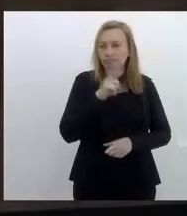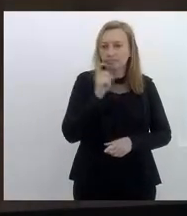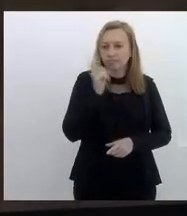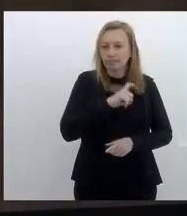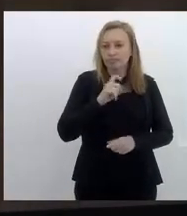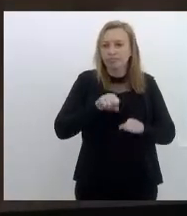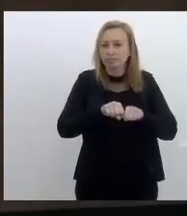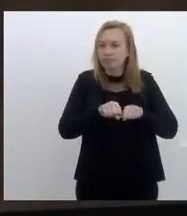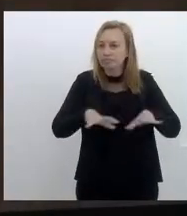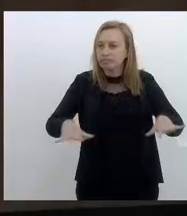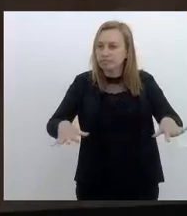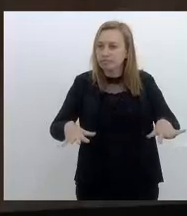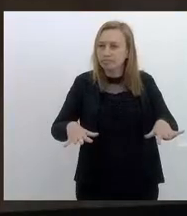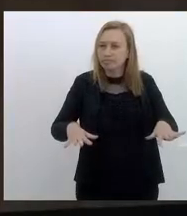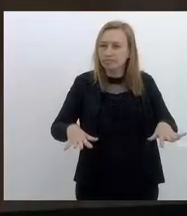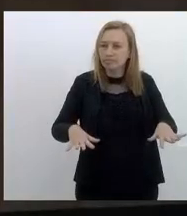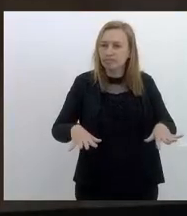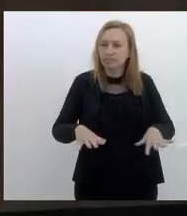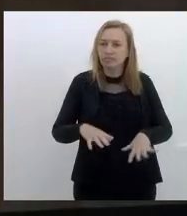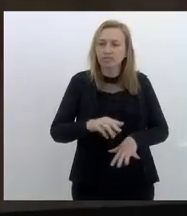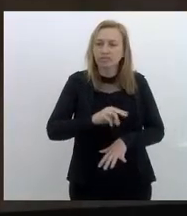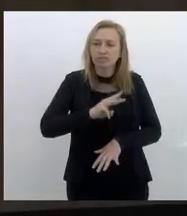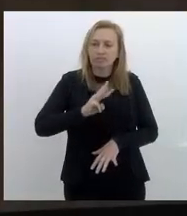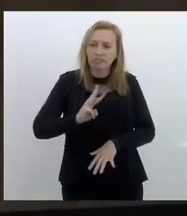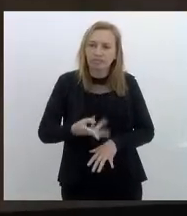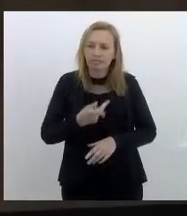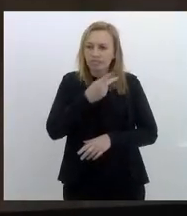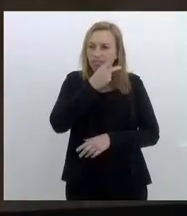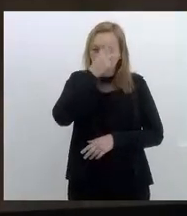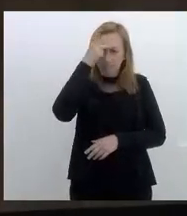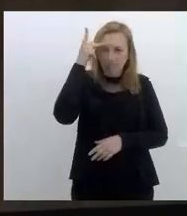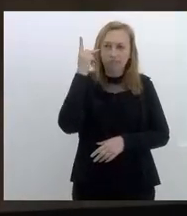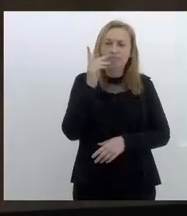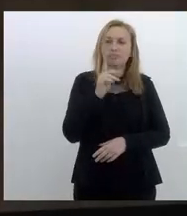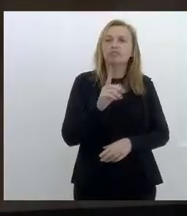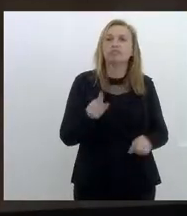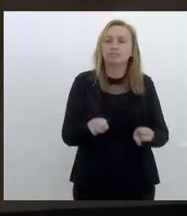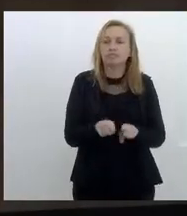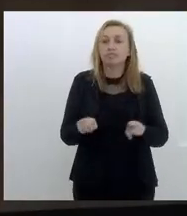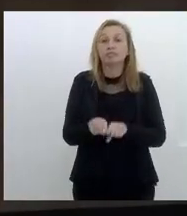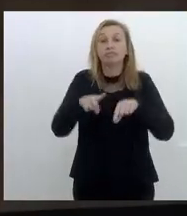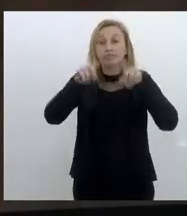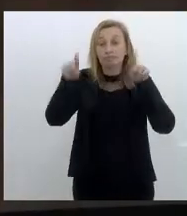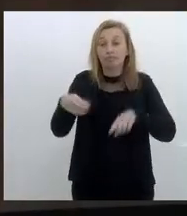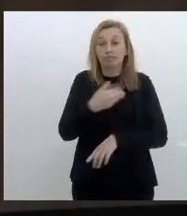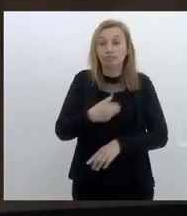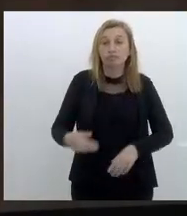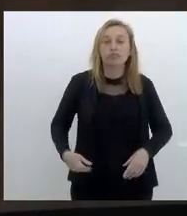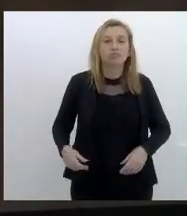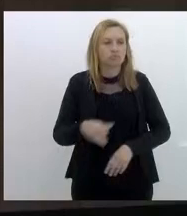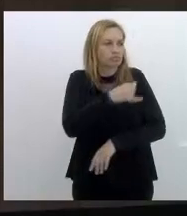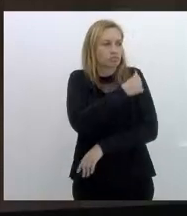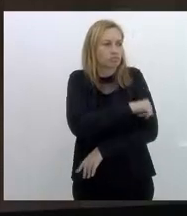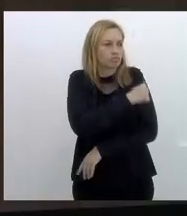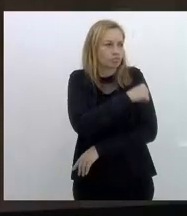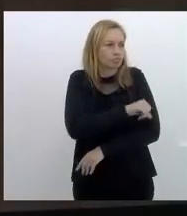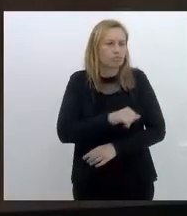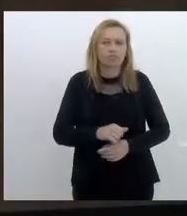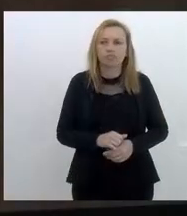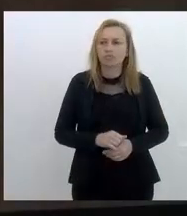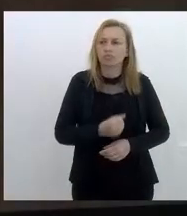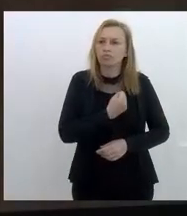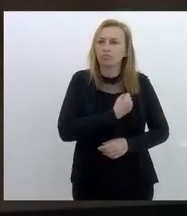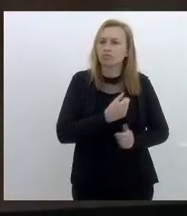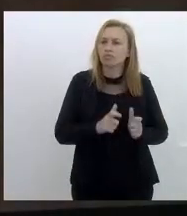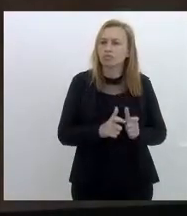pandemia levou milhares de pessoas inclusive servidores no Rio de Janeiro é